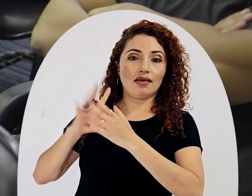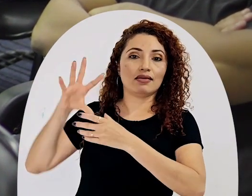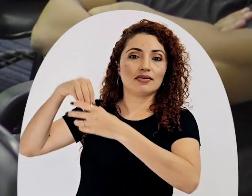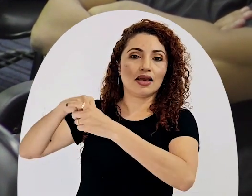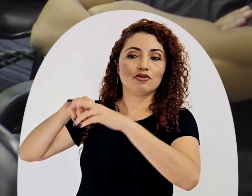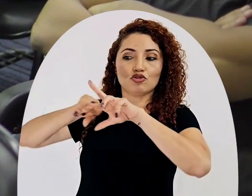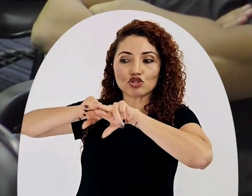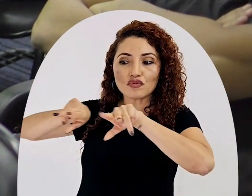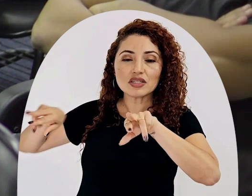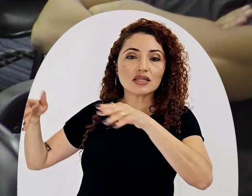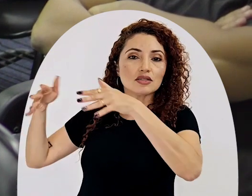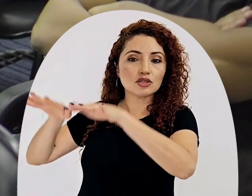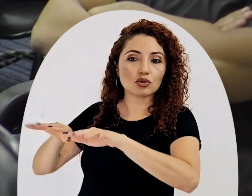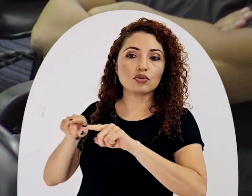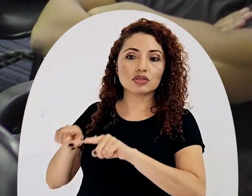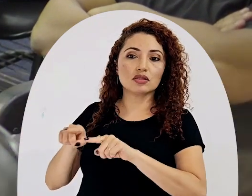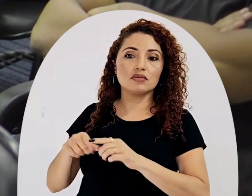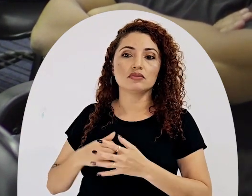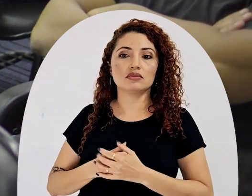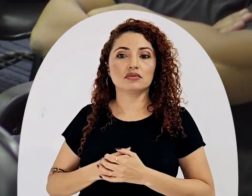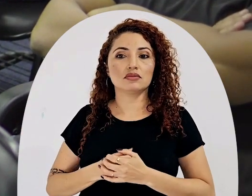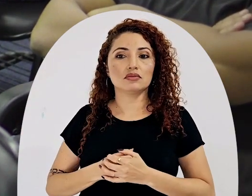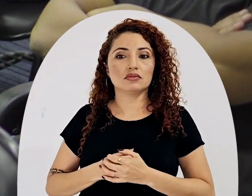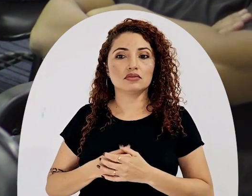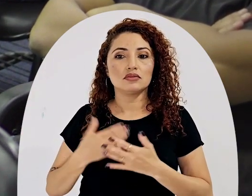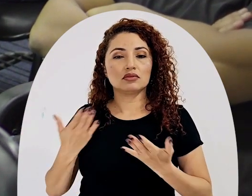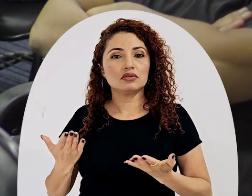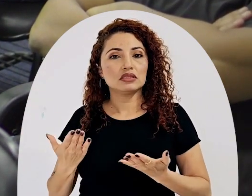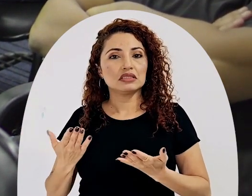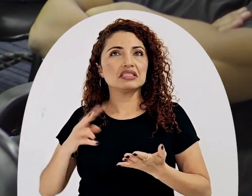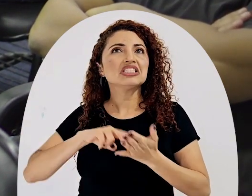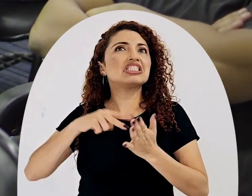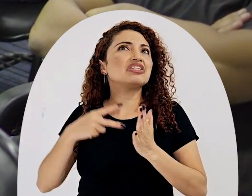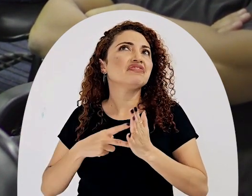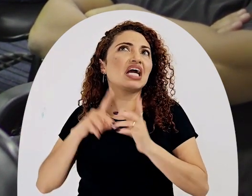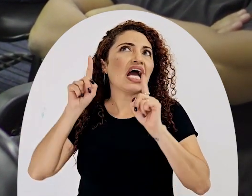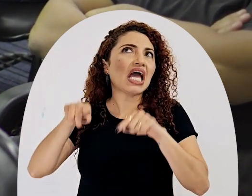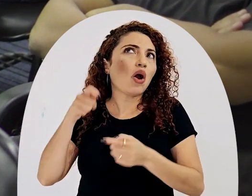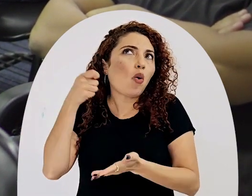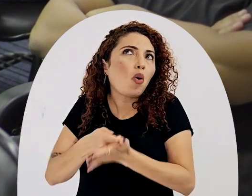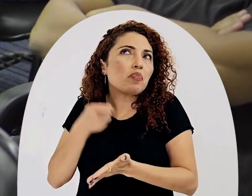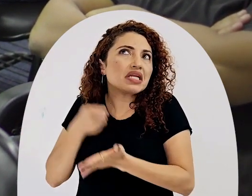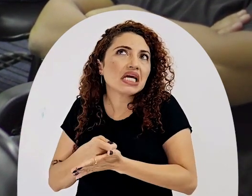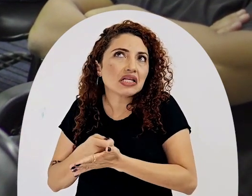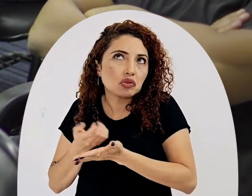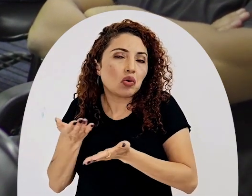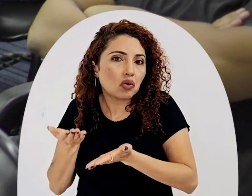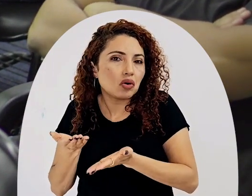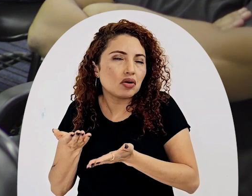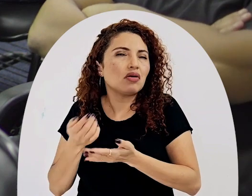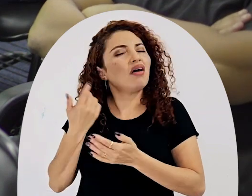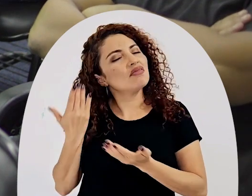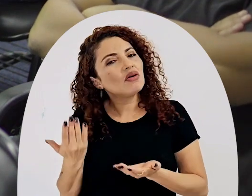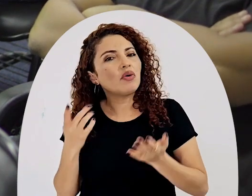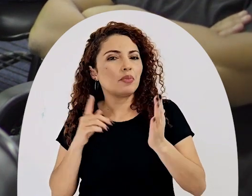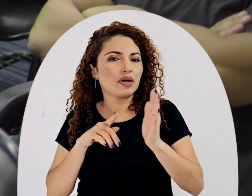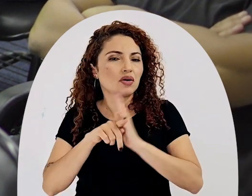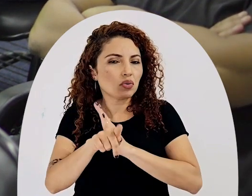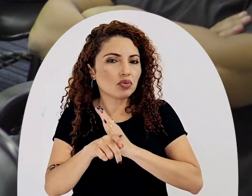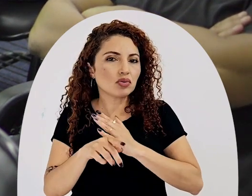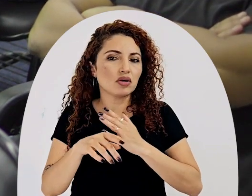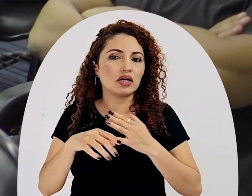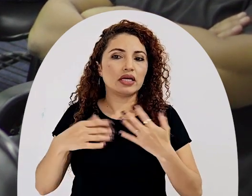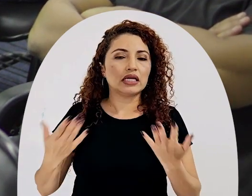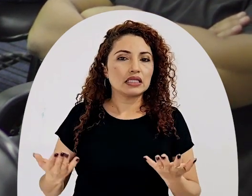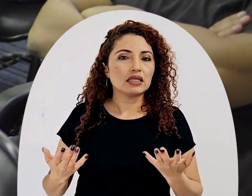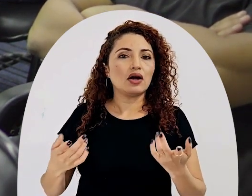têm diversidade, está se tornando uma obrigatoriedade. Aí eu faço a pergunta para você. É preciso